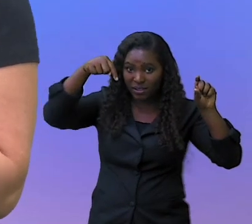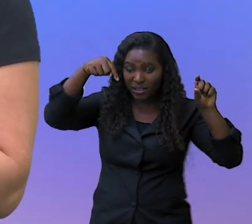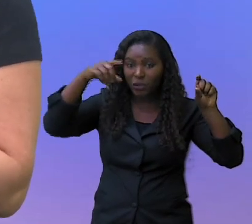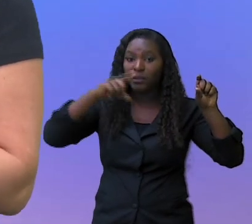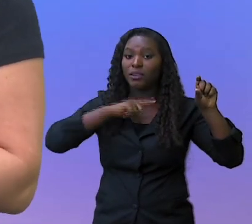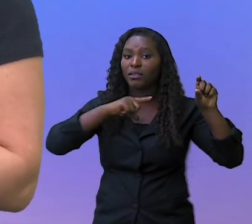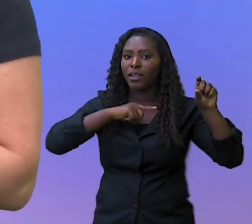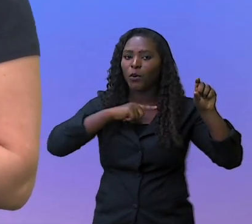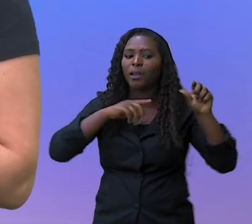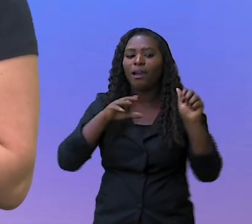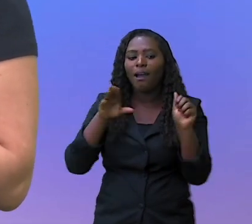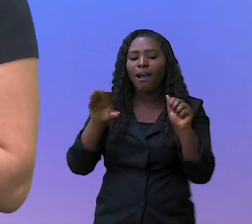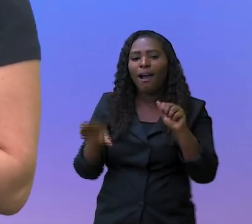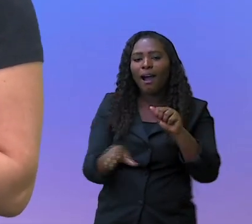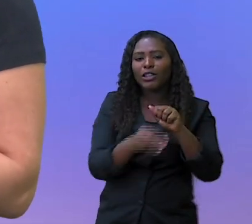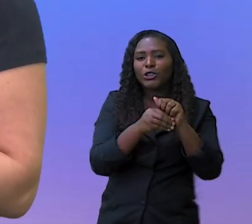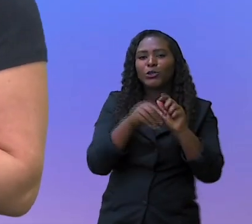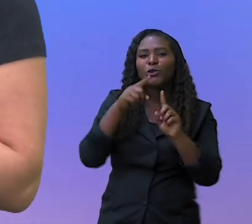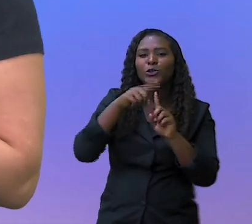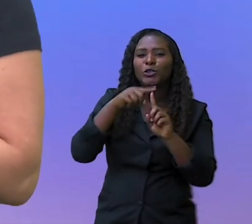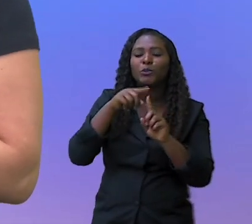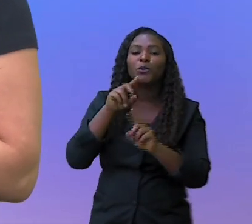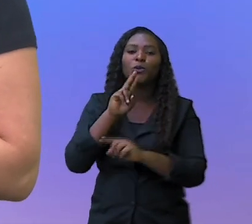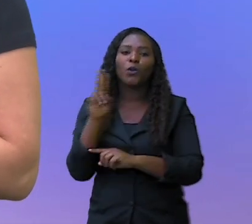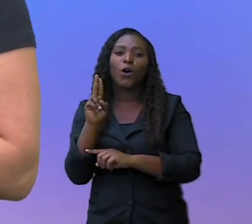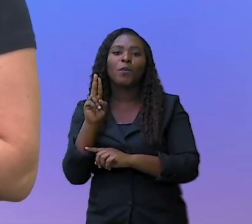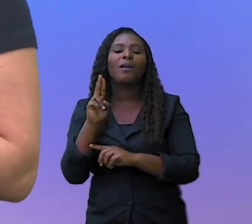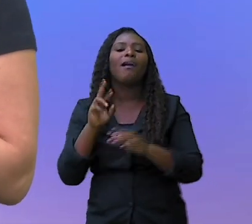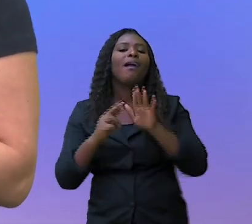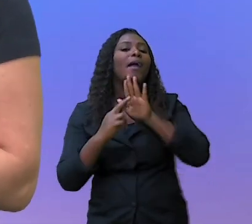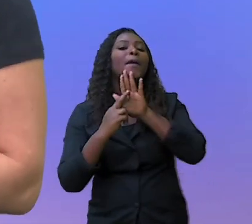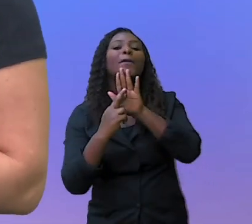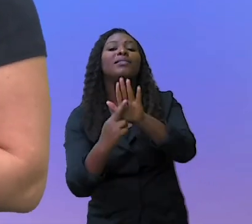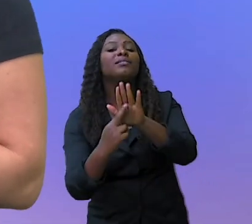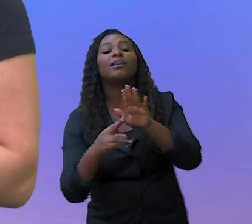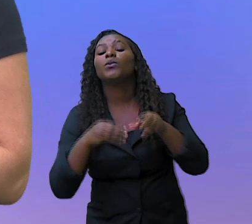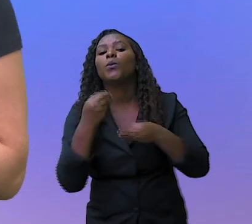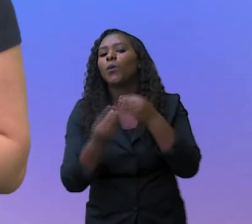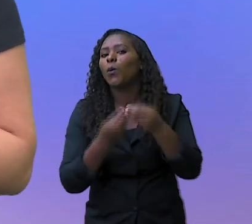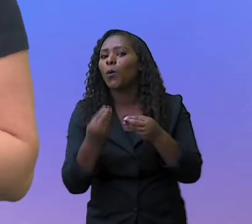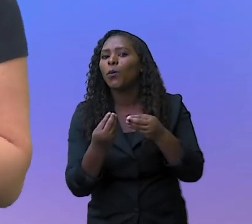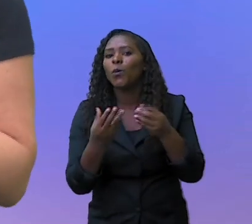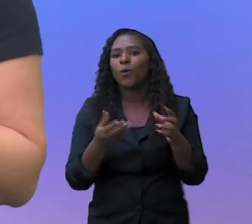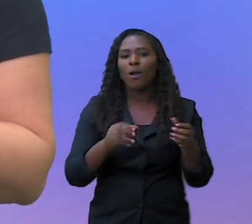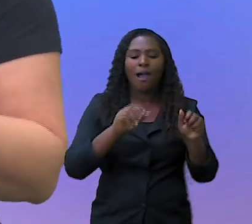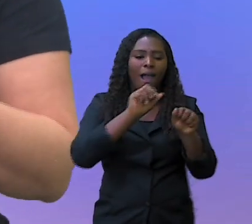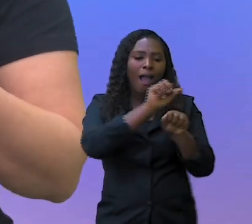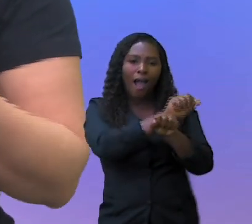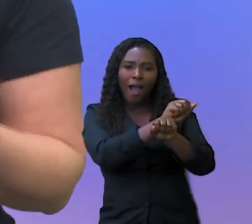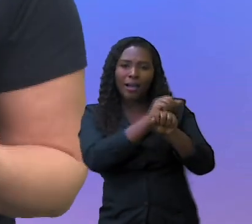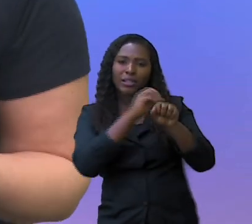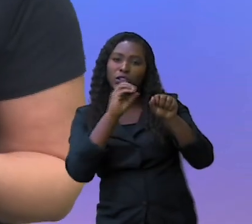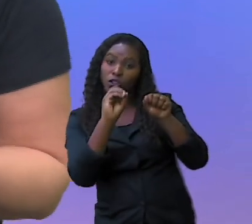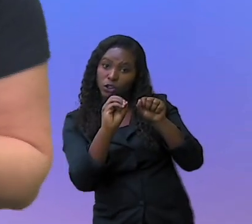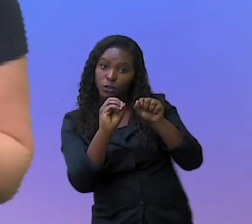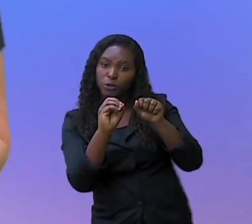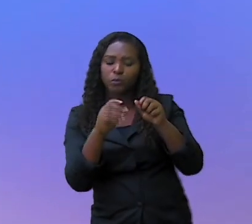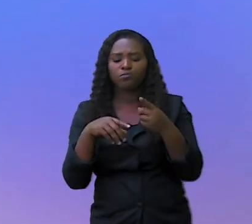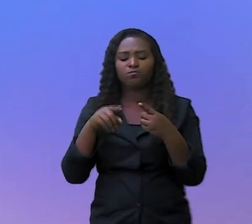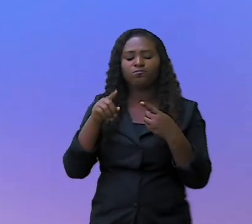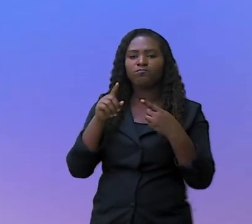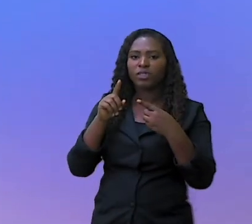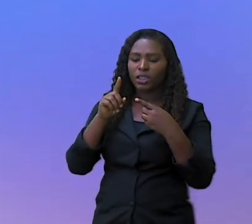estão representados pelo artigo, pelo pronome, pelo adjetivo. Nós vamos retomar, né,